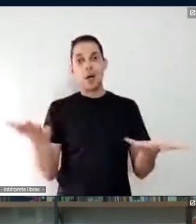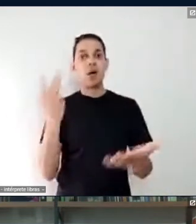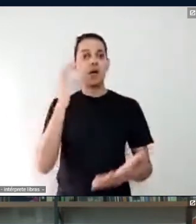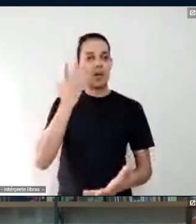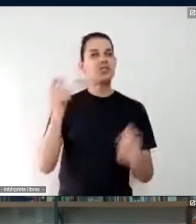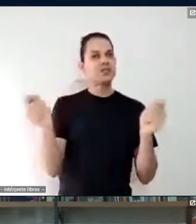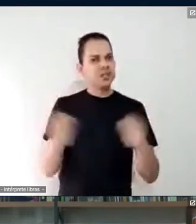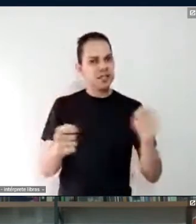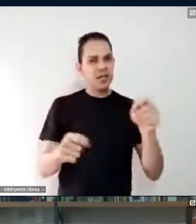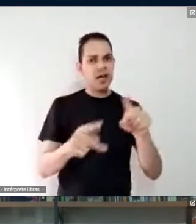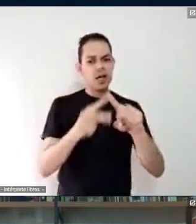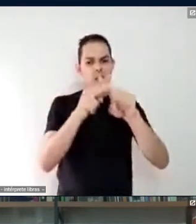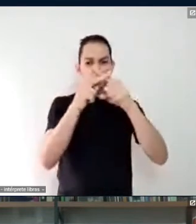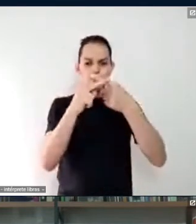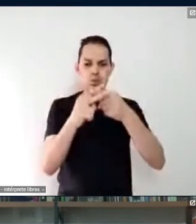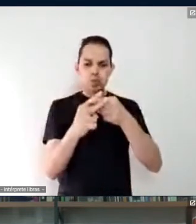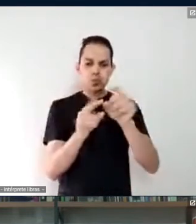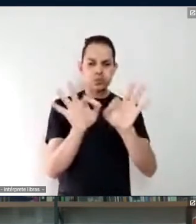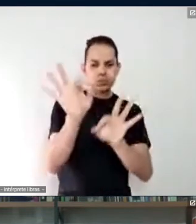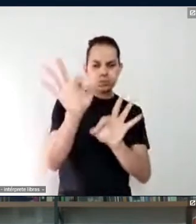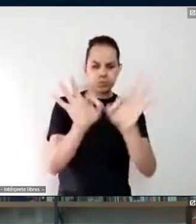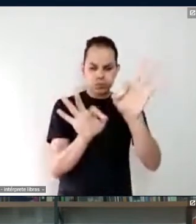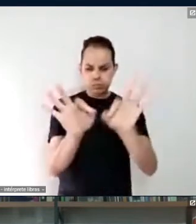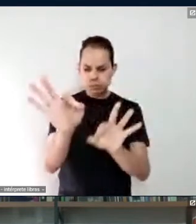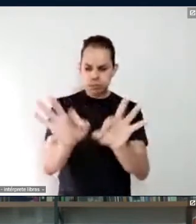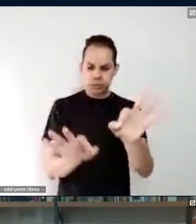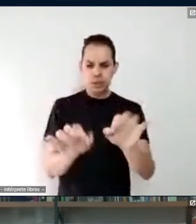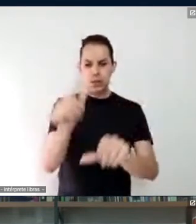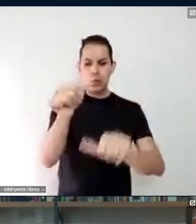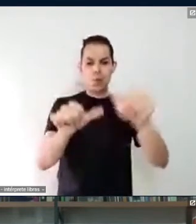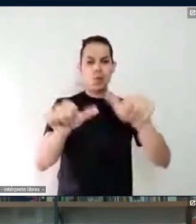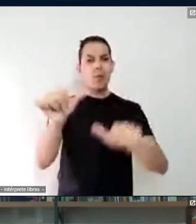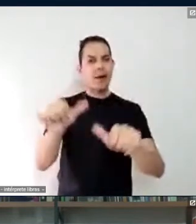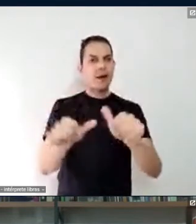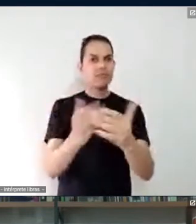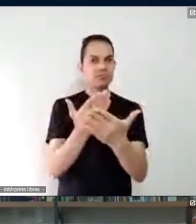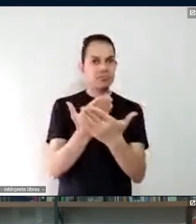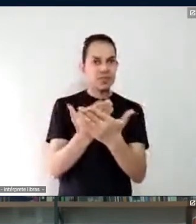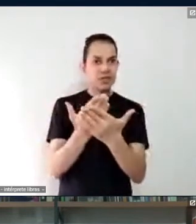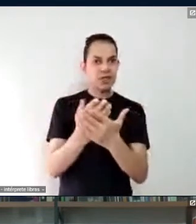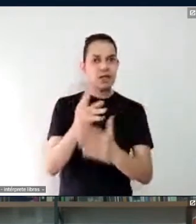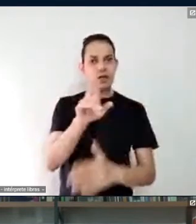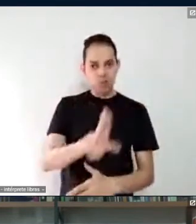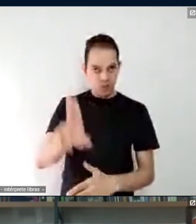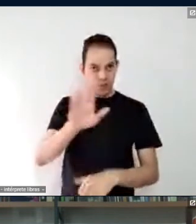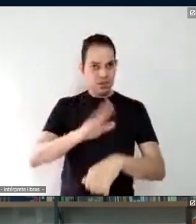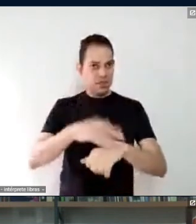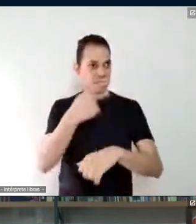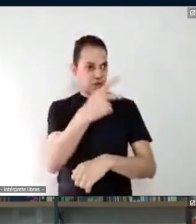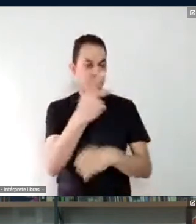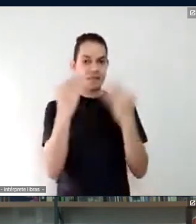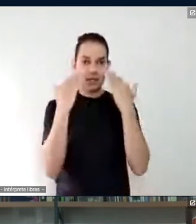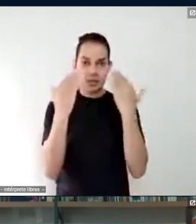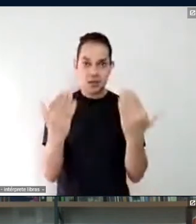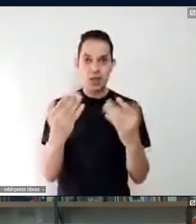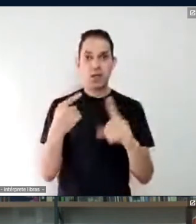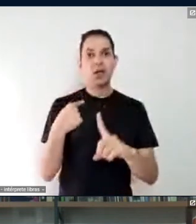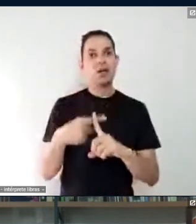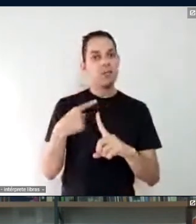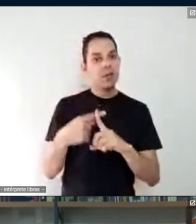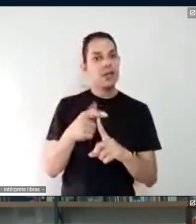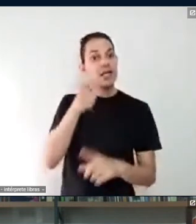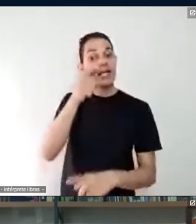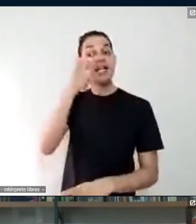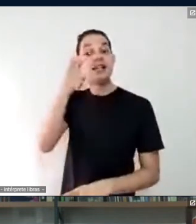sim, alguma forma de análise a partir desses estudos que vocês apresentaram, porque ela tem sempre bastante interesse de